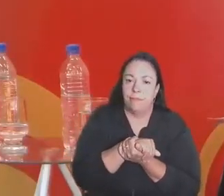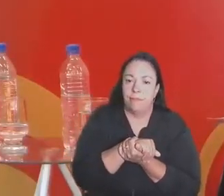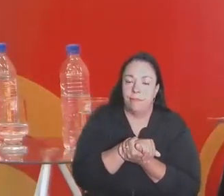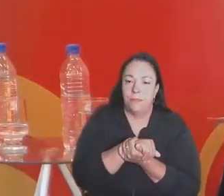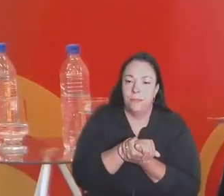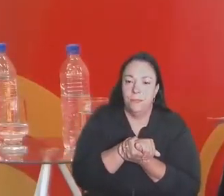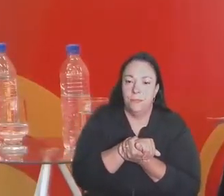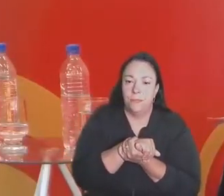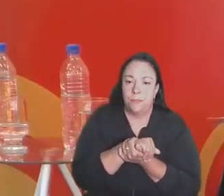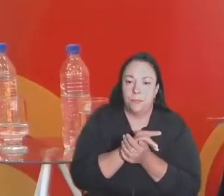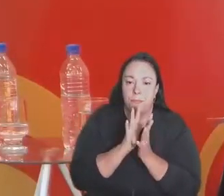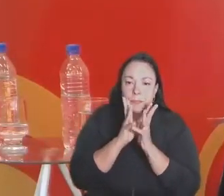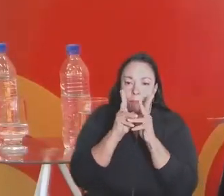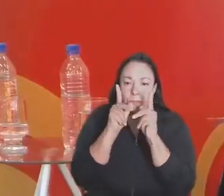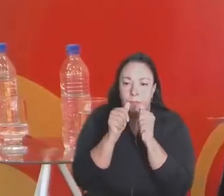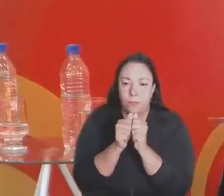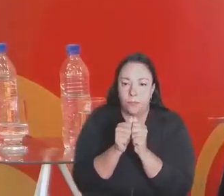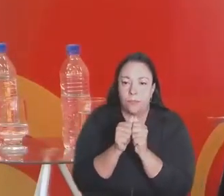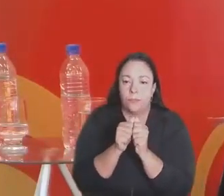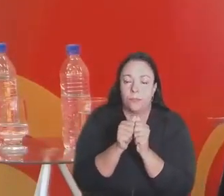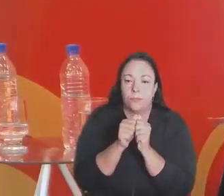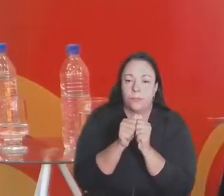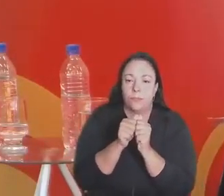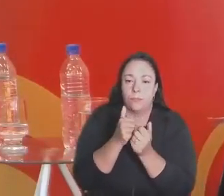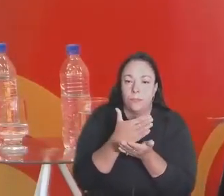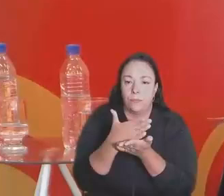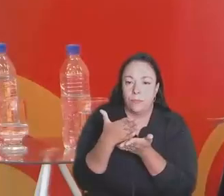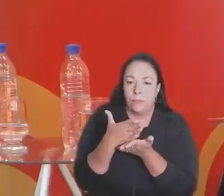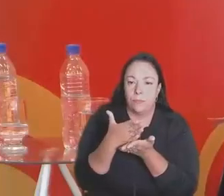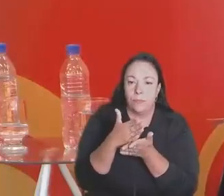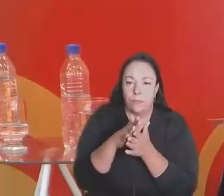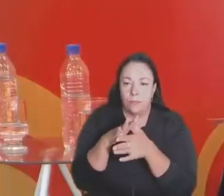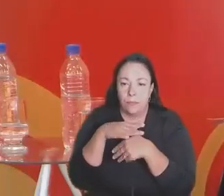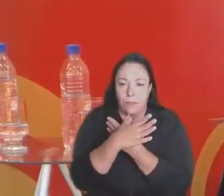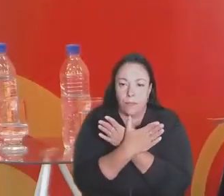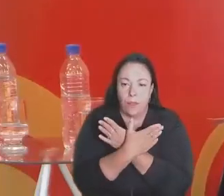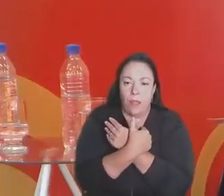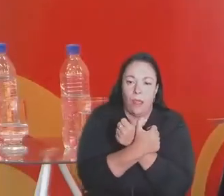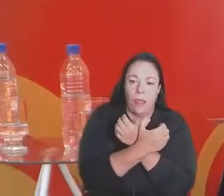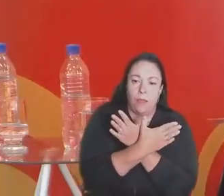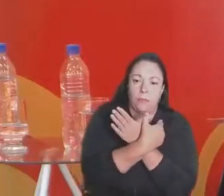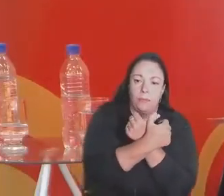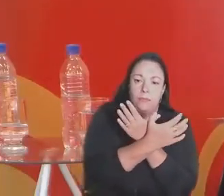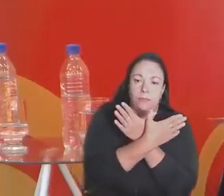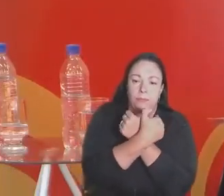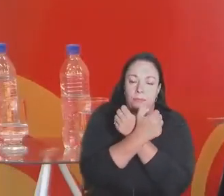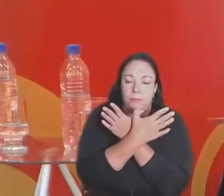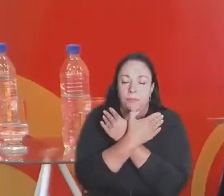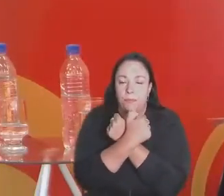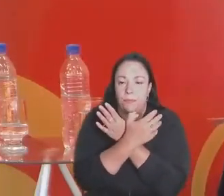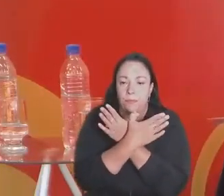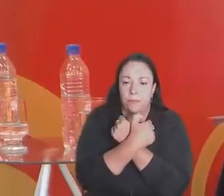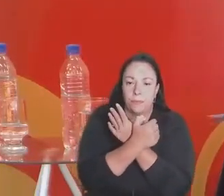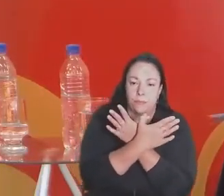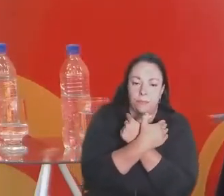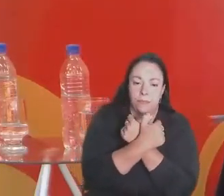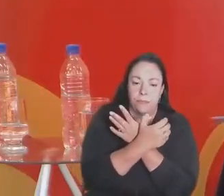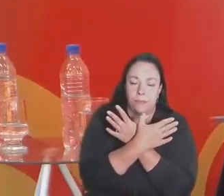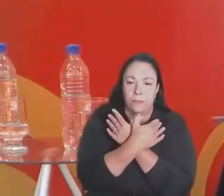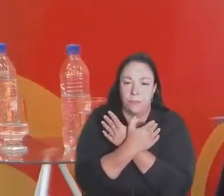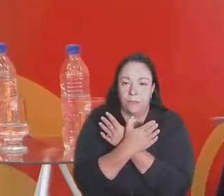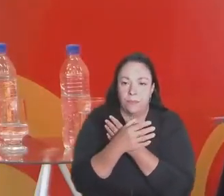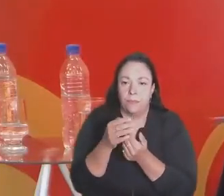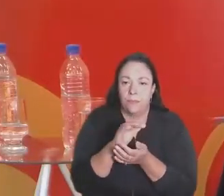fauna, a flora entrando em movimentos, passarinhos e tudo mais. Aí nós descemos